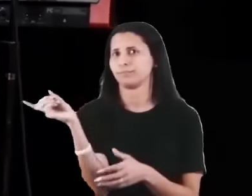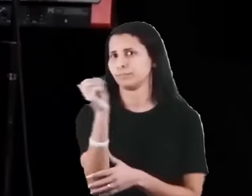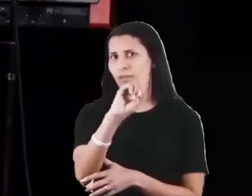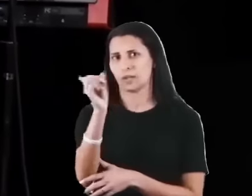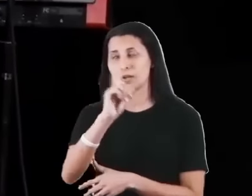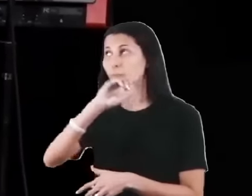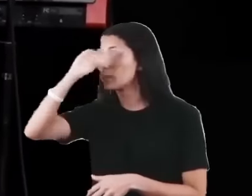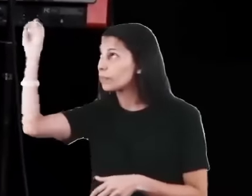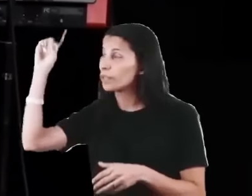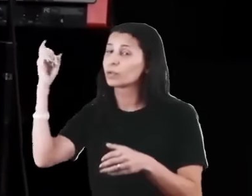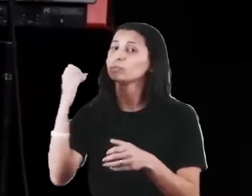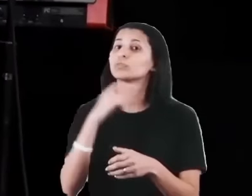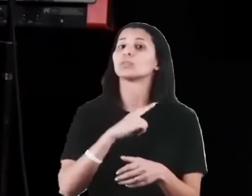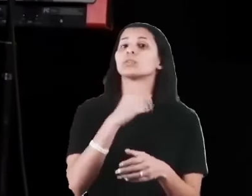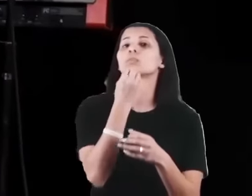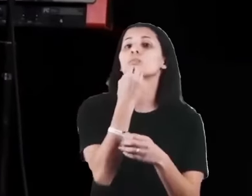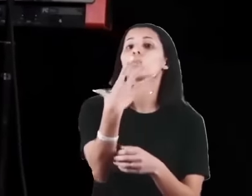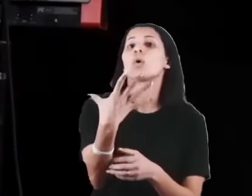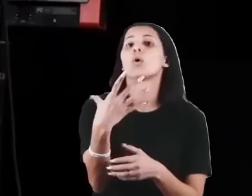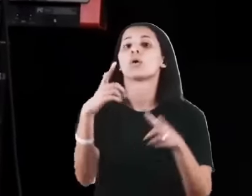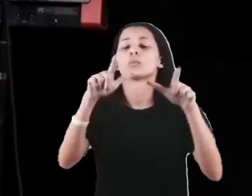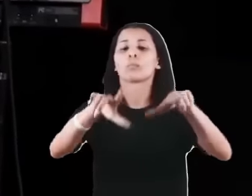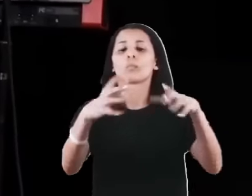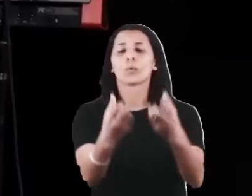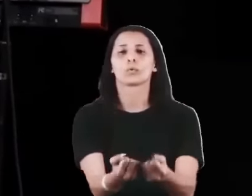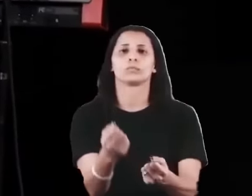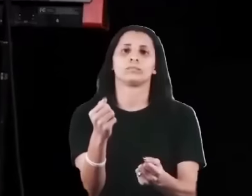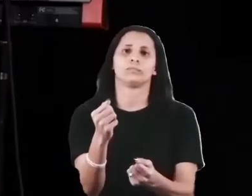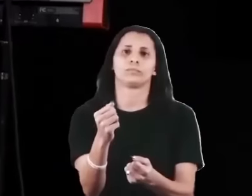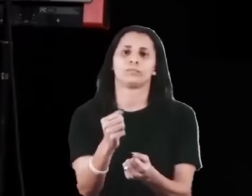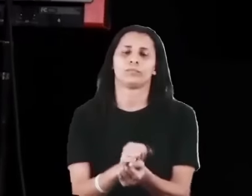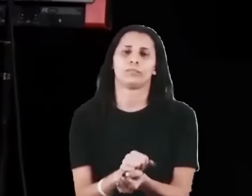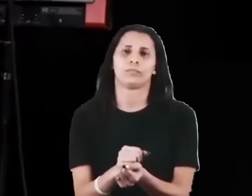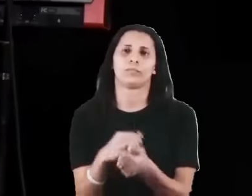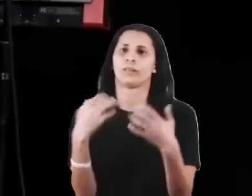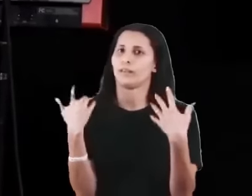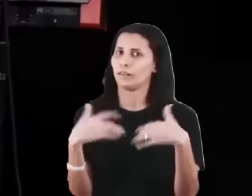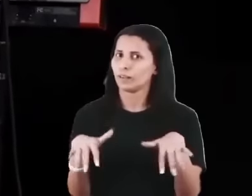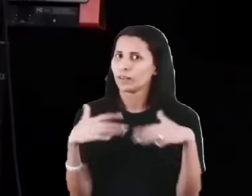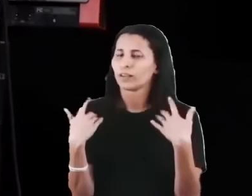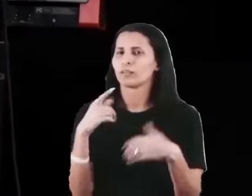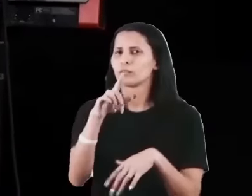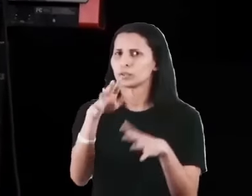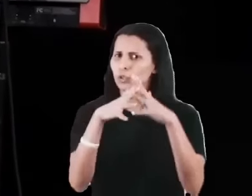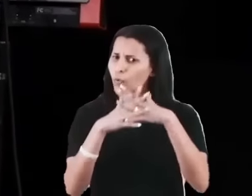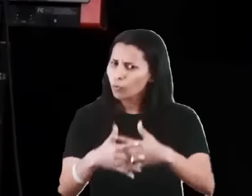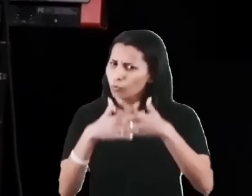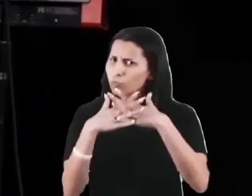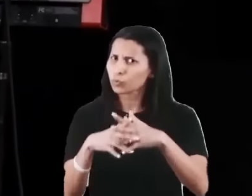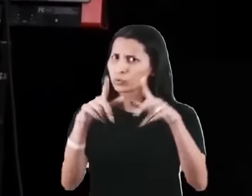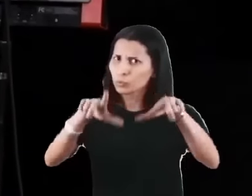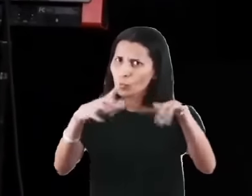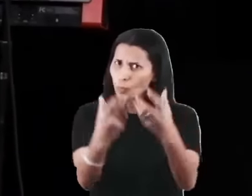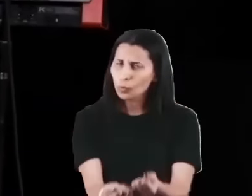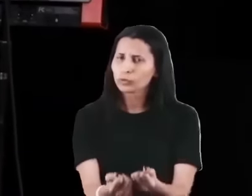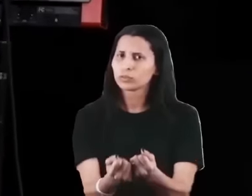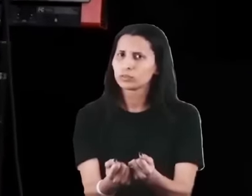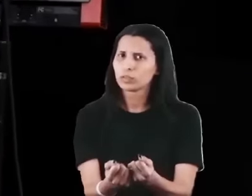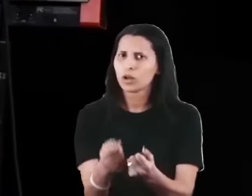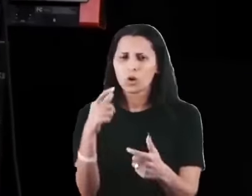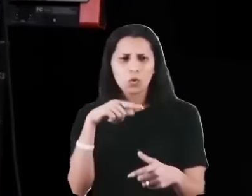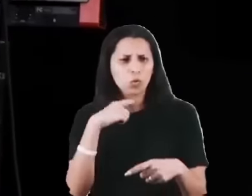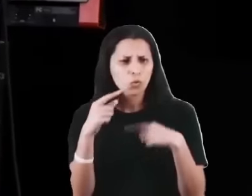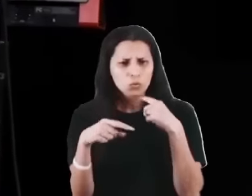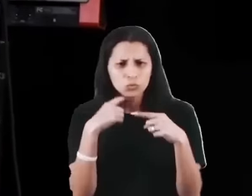fatura para você no deserto Ah tá confusa no deserto não consegue enxergar o futuro